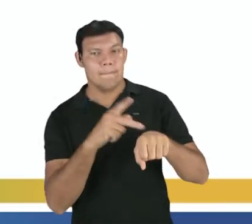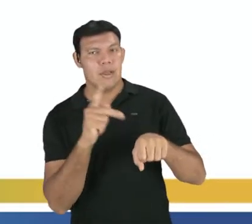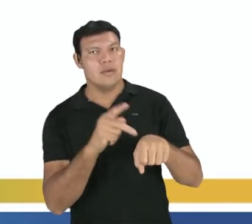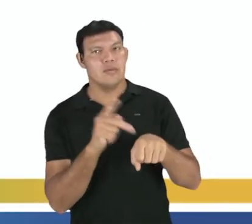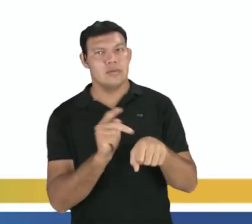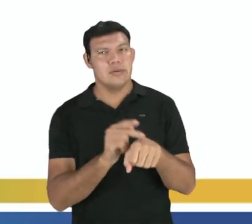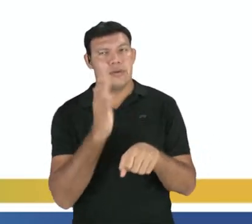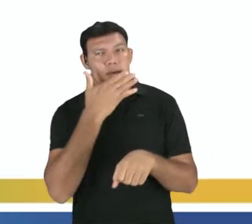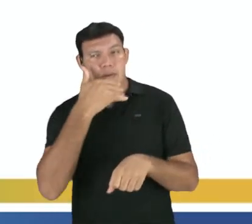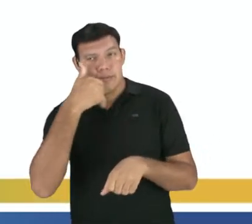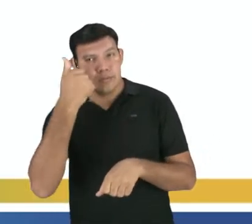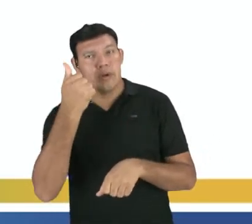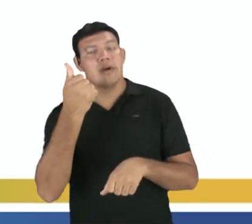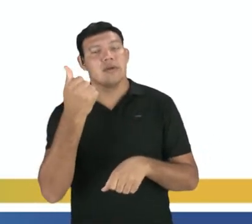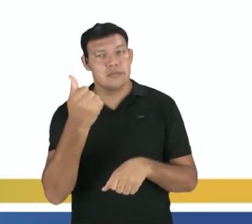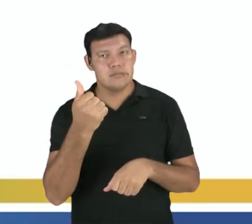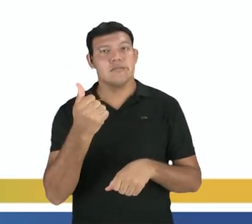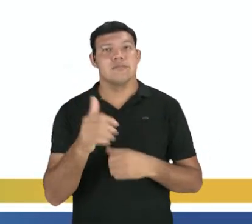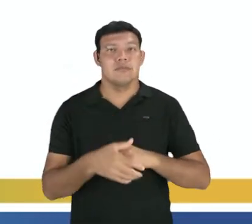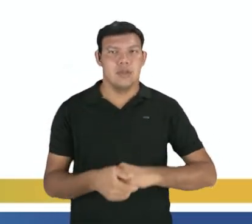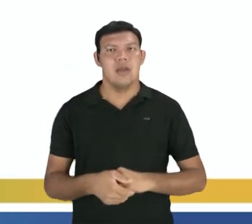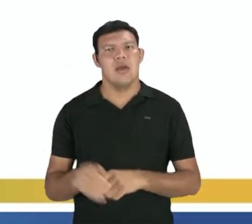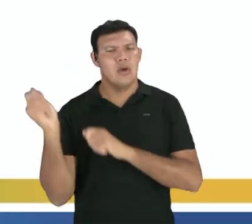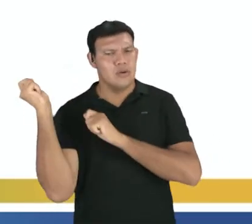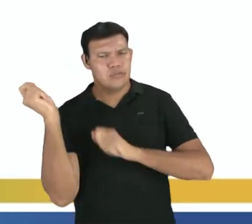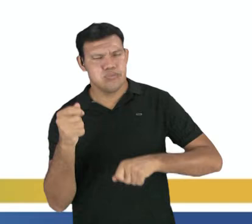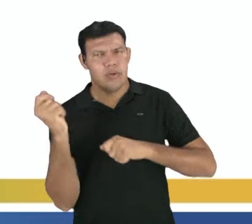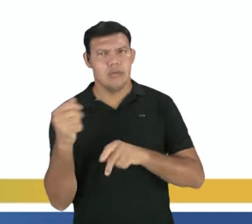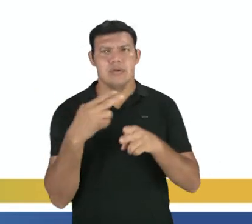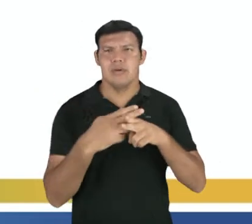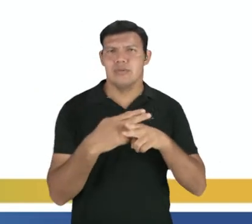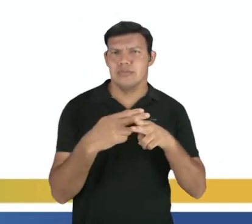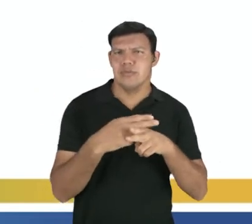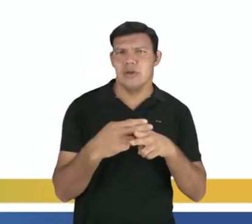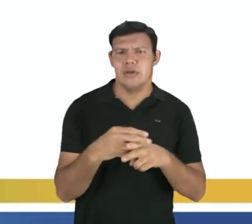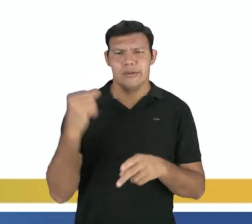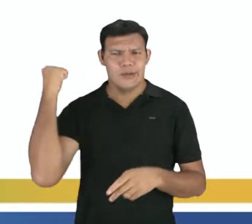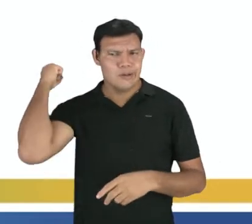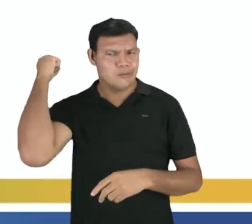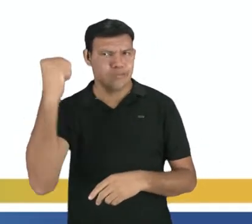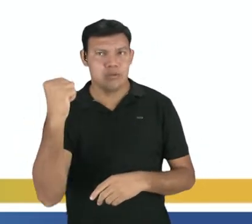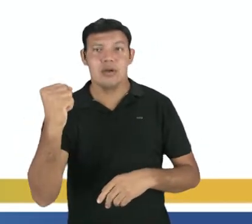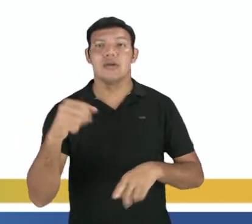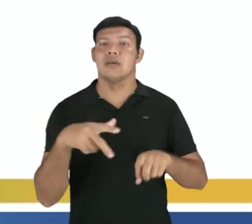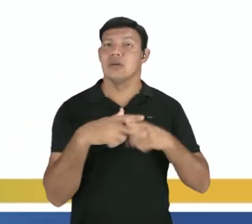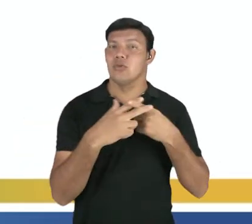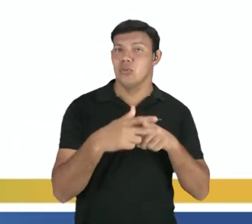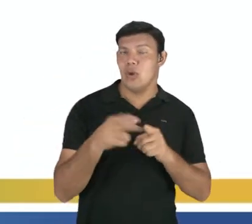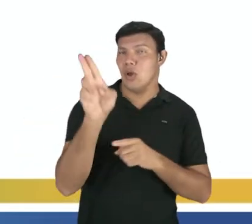né? Nós vamos ter facas, machados, foices, enxadas, pilões, instrumentos também que vão